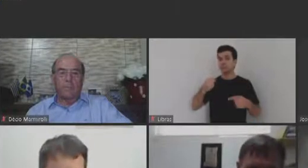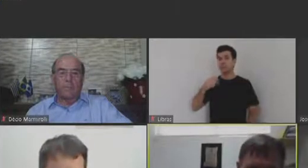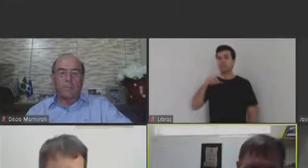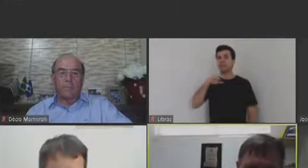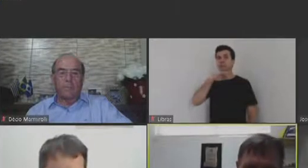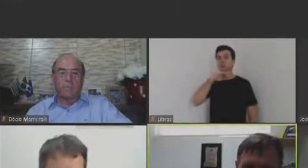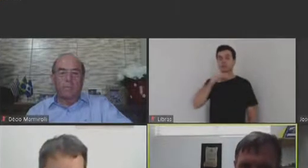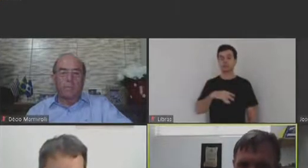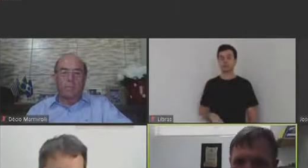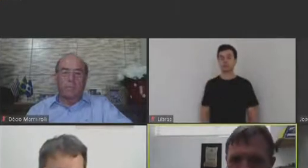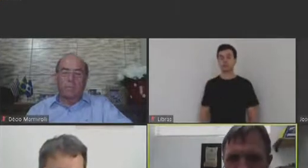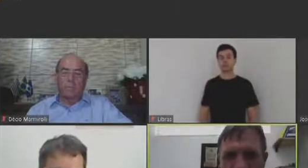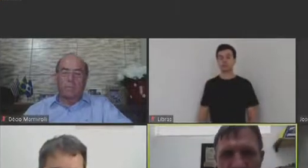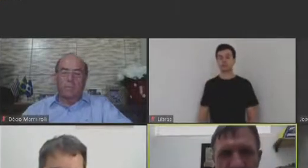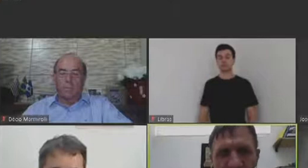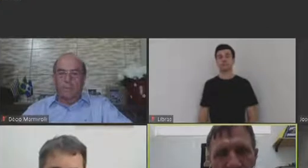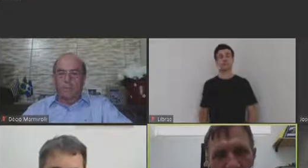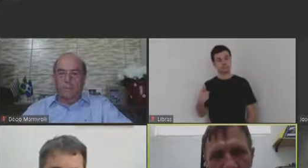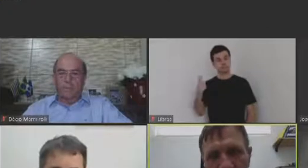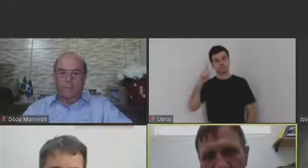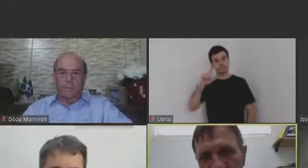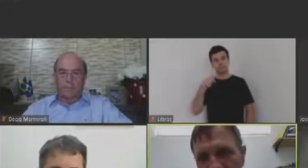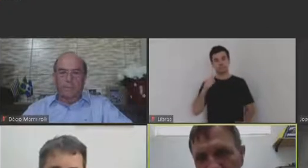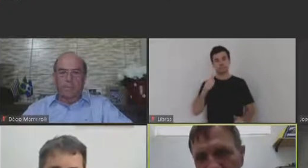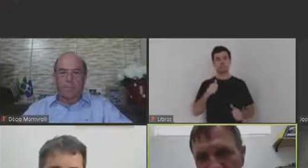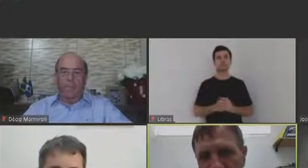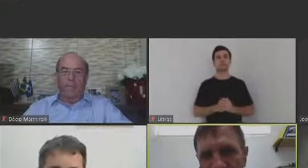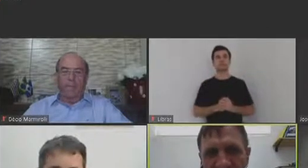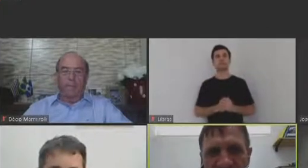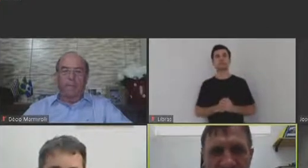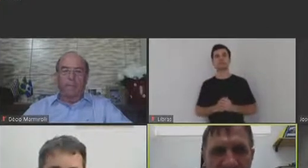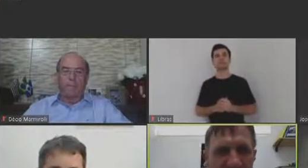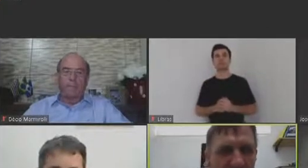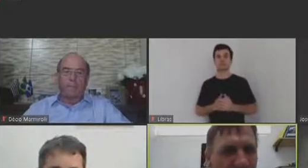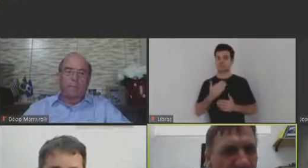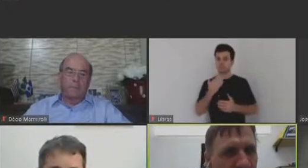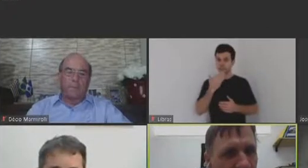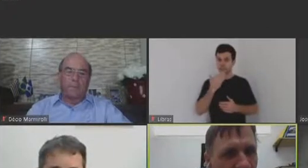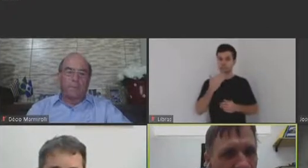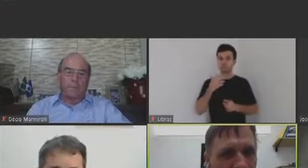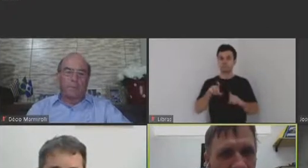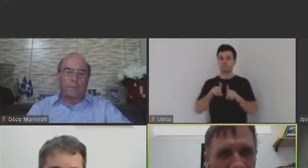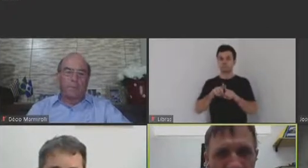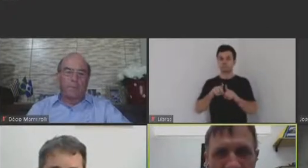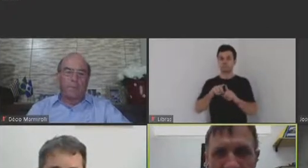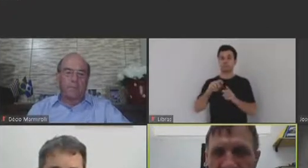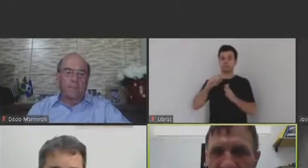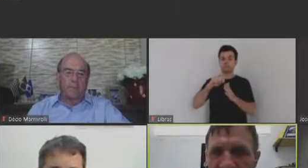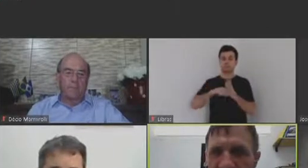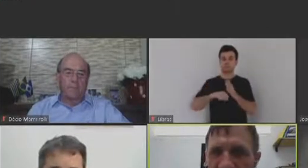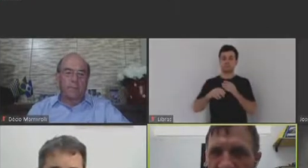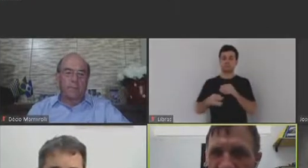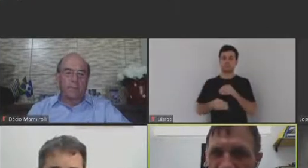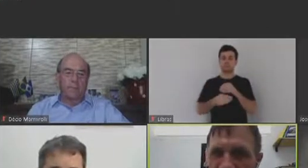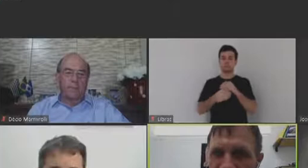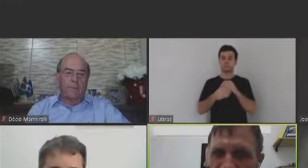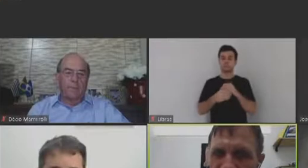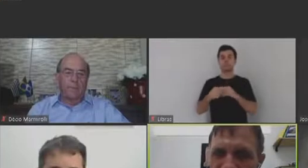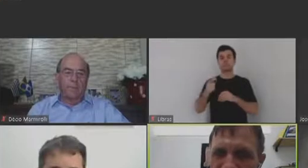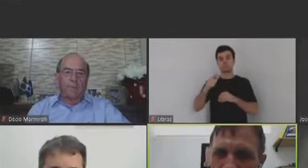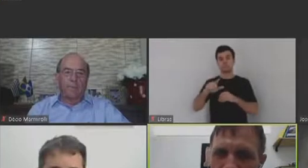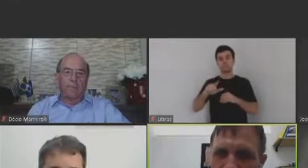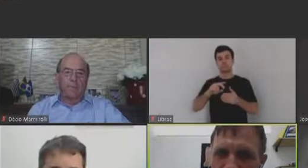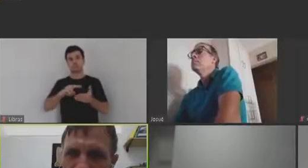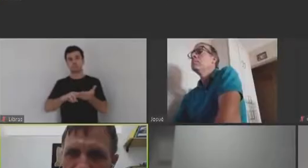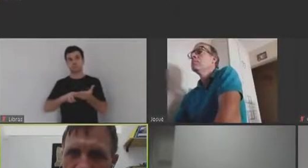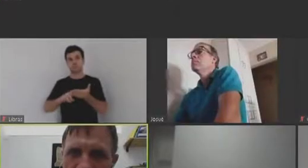microfone. Senhor presidente, pronto, voltou aqui. Gostaria de pedir para subscrever também e pedir também que seja encaminhado para o meu